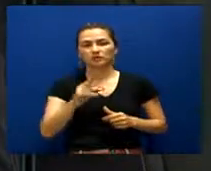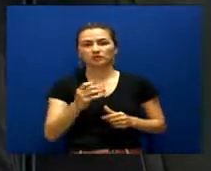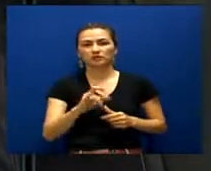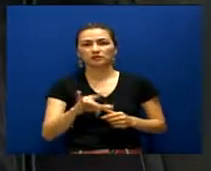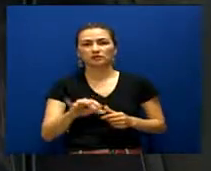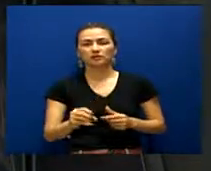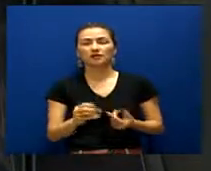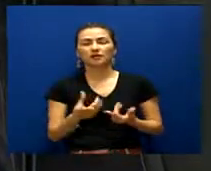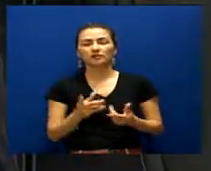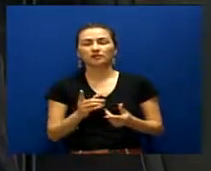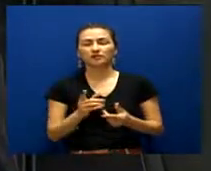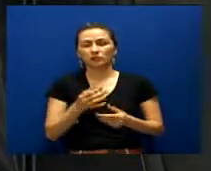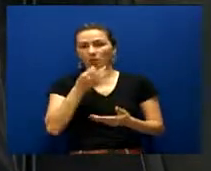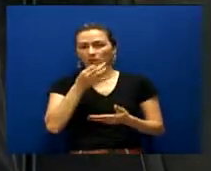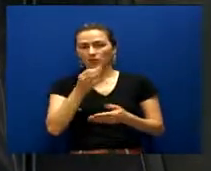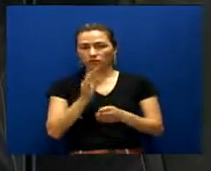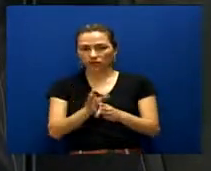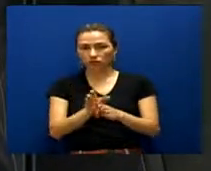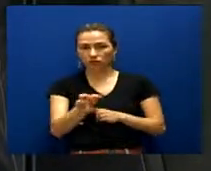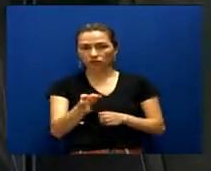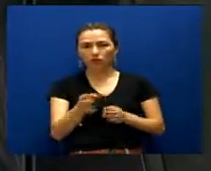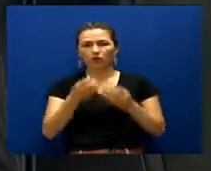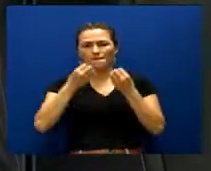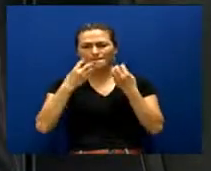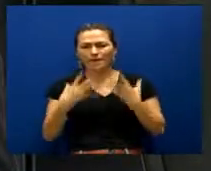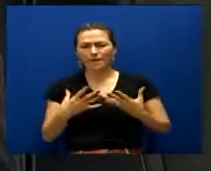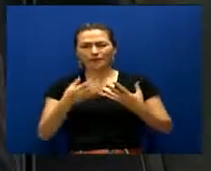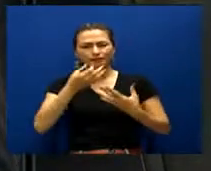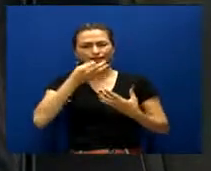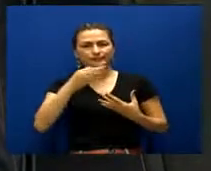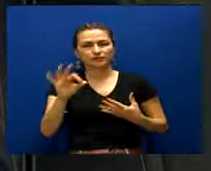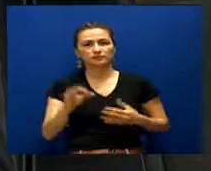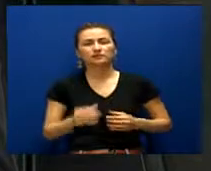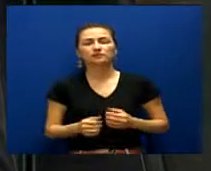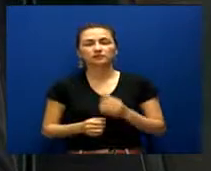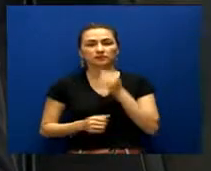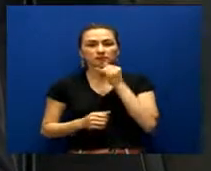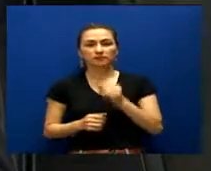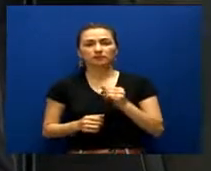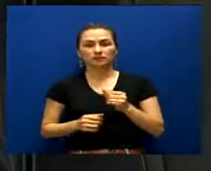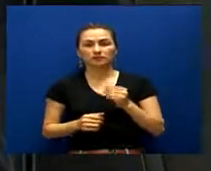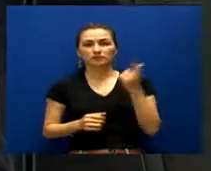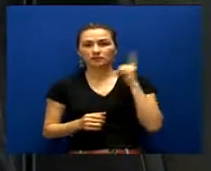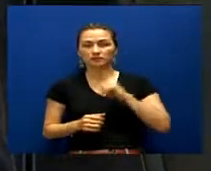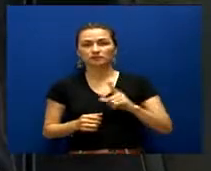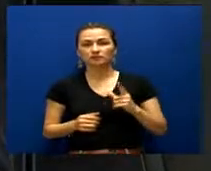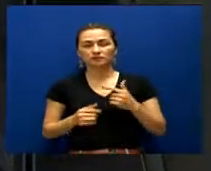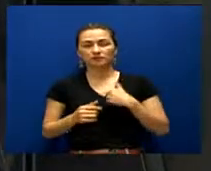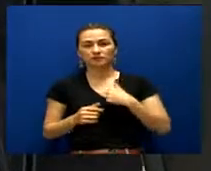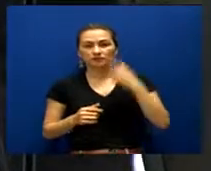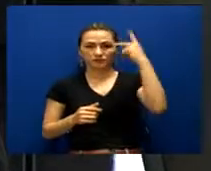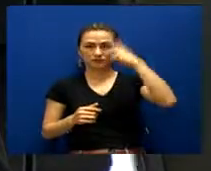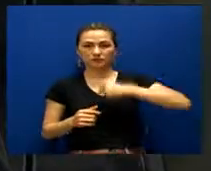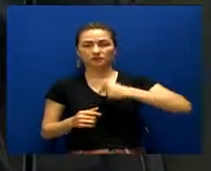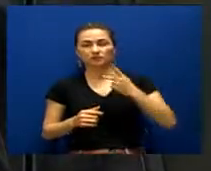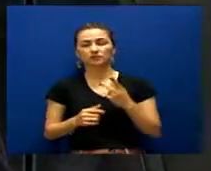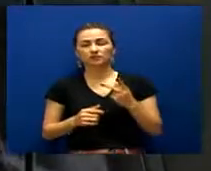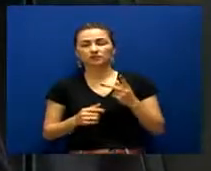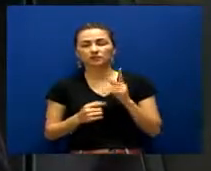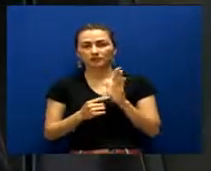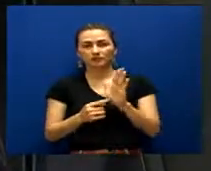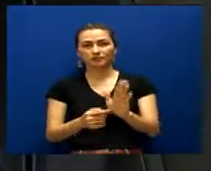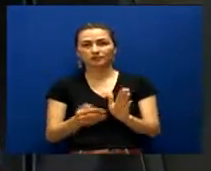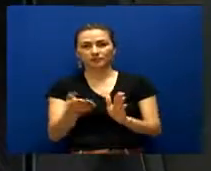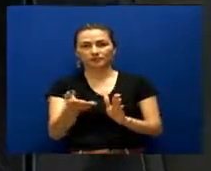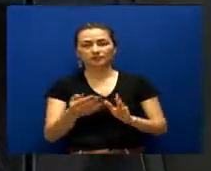depois nós vamos, se o Hélio conseguir, né, me apresentar pessoalmente para o senhor lá na igreja, ou